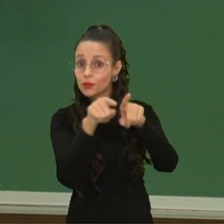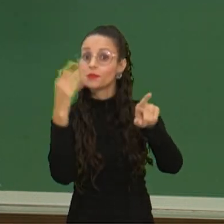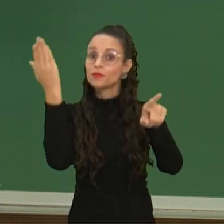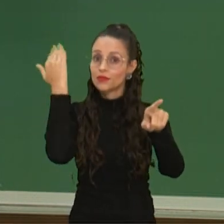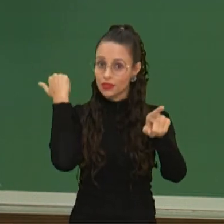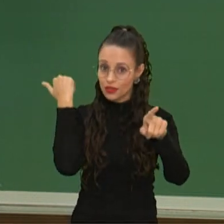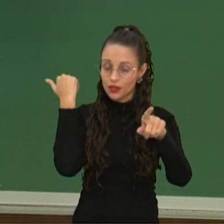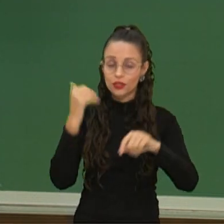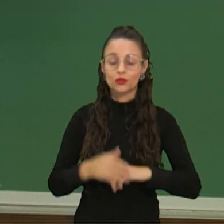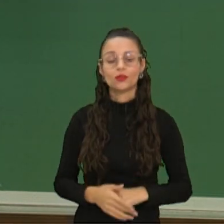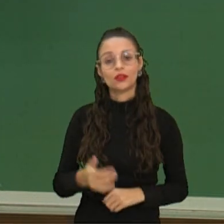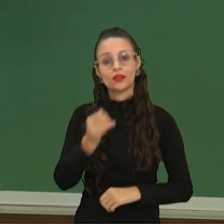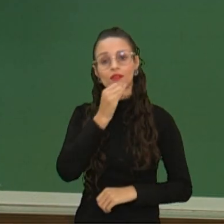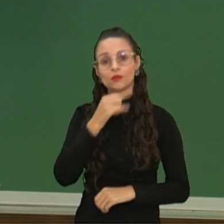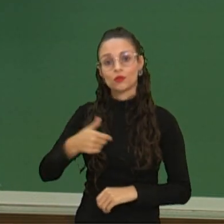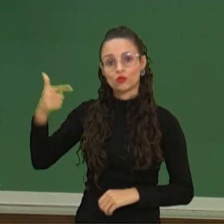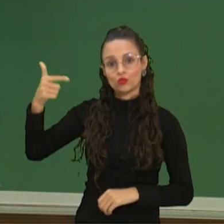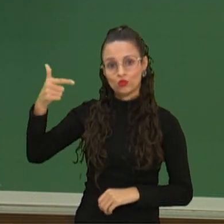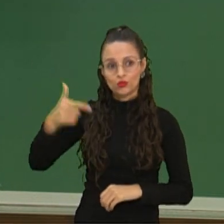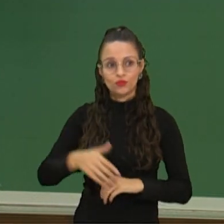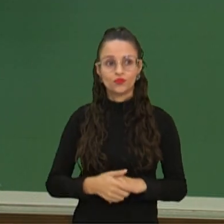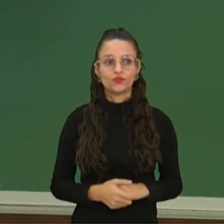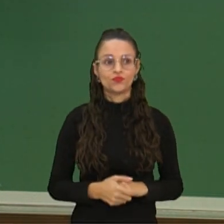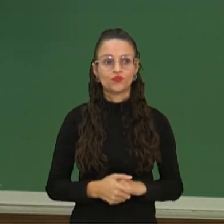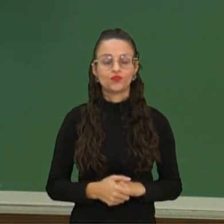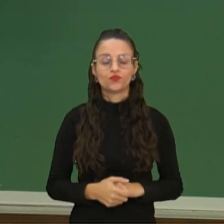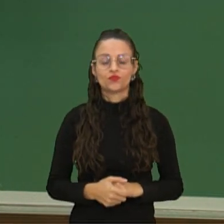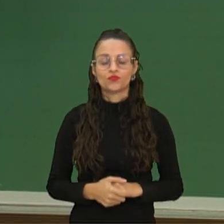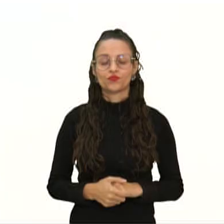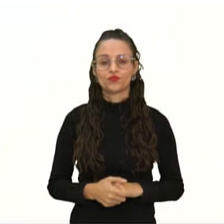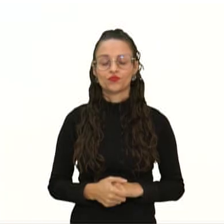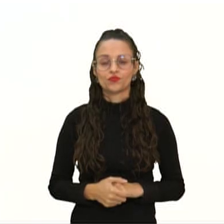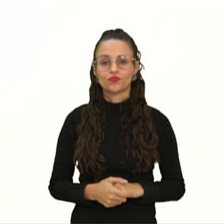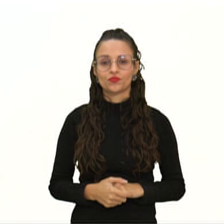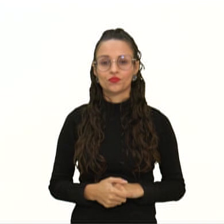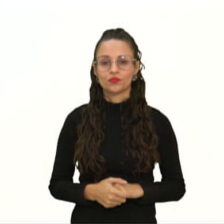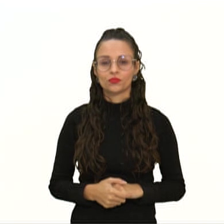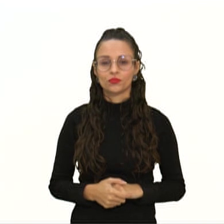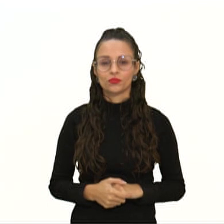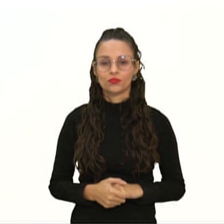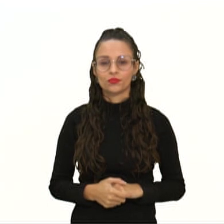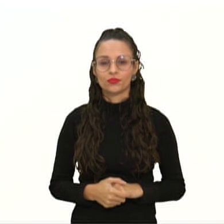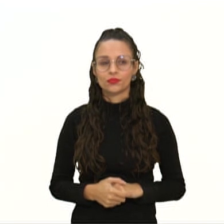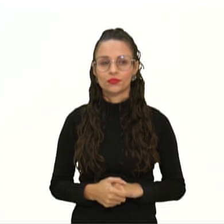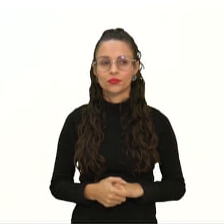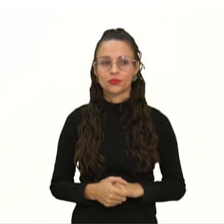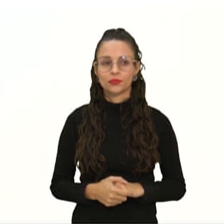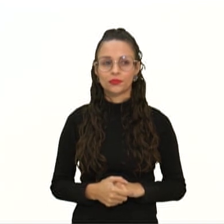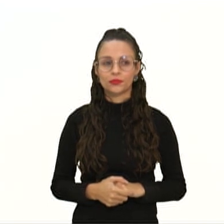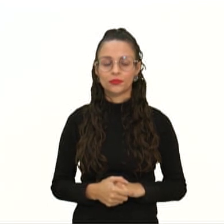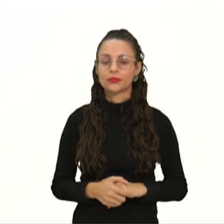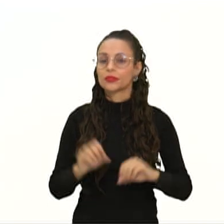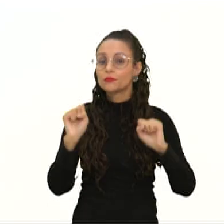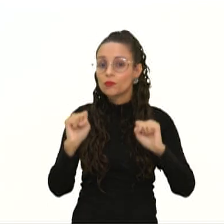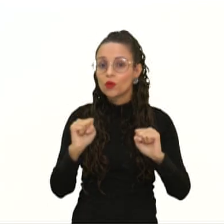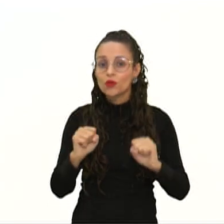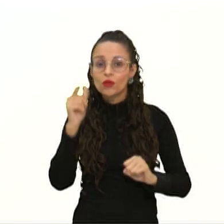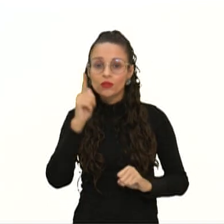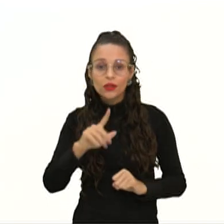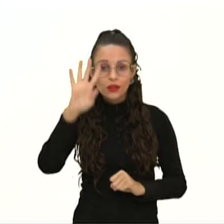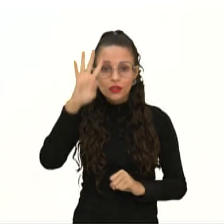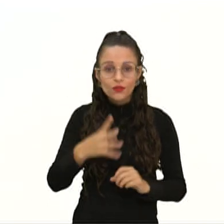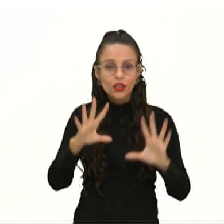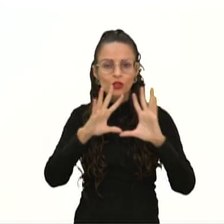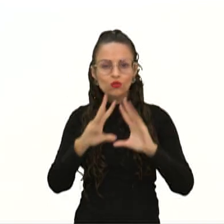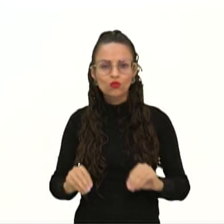passado. Exemplo 2. Louis can solve all the problems. O Louis, ele consegue resolver